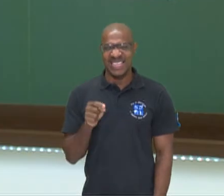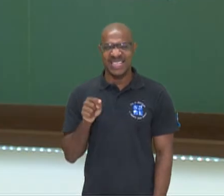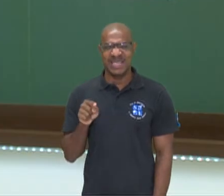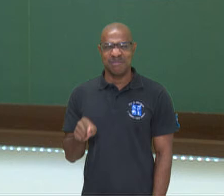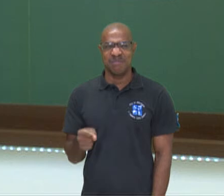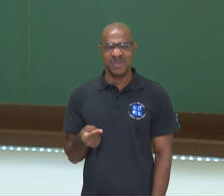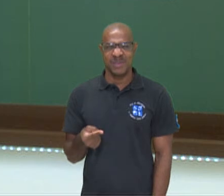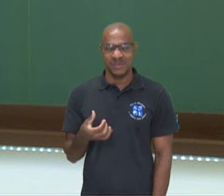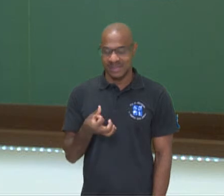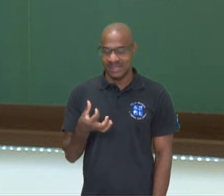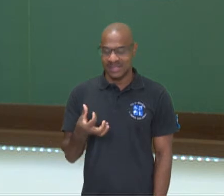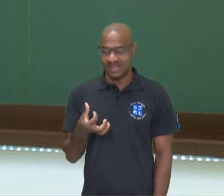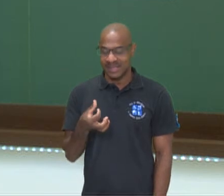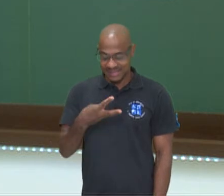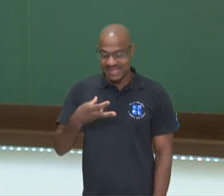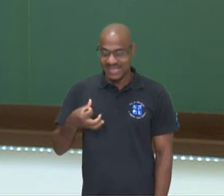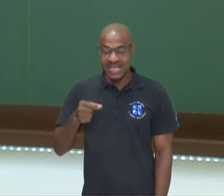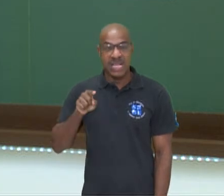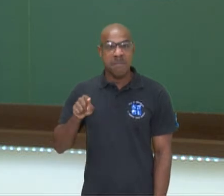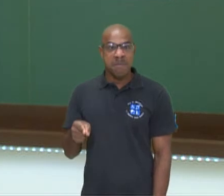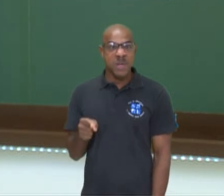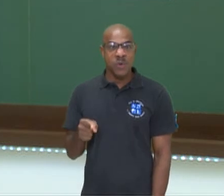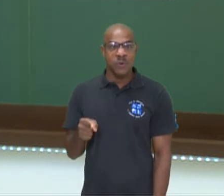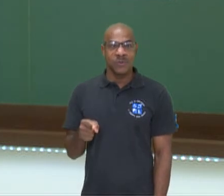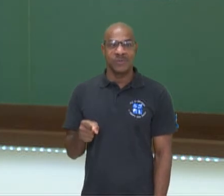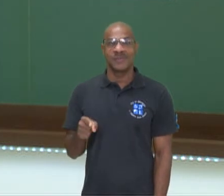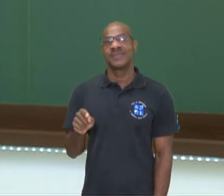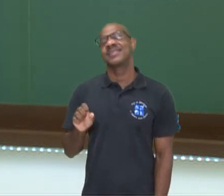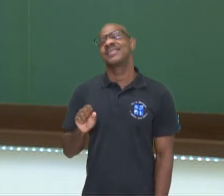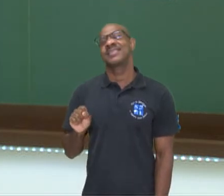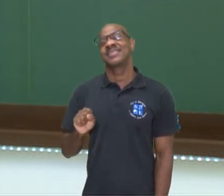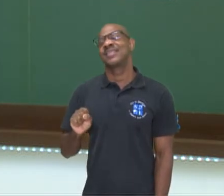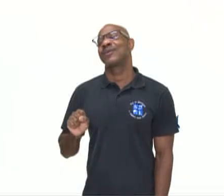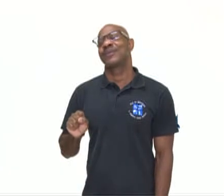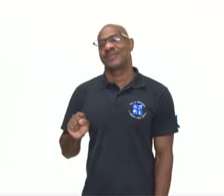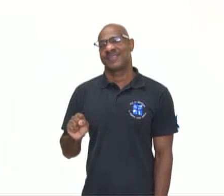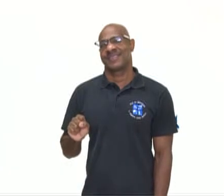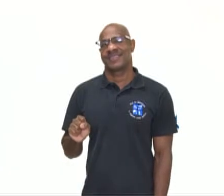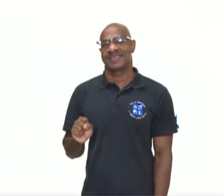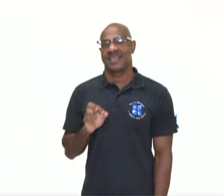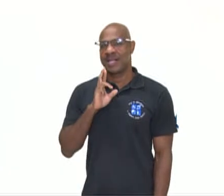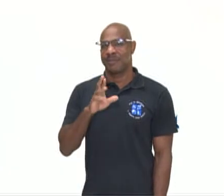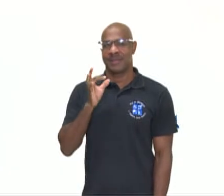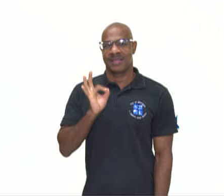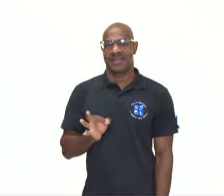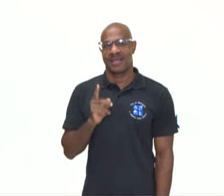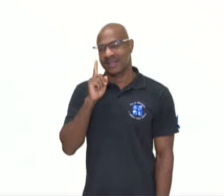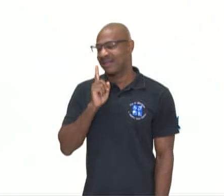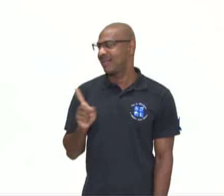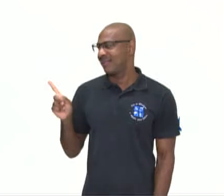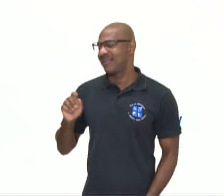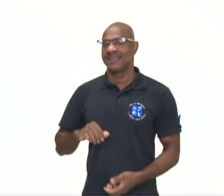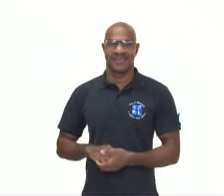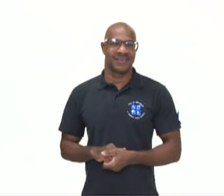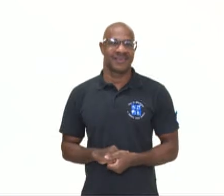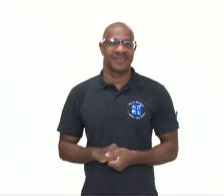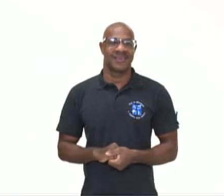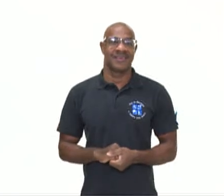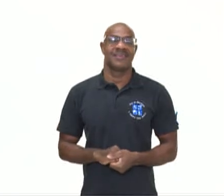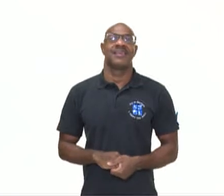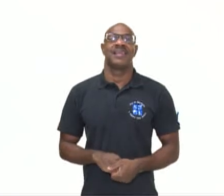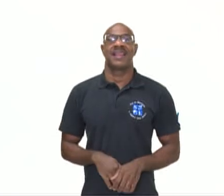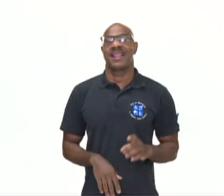36.000 segundos, ok? É muito tempo. Então, olha lá, a resposta certa, porque é o marco X, né?